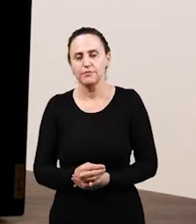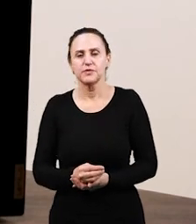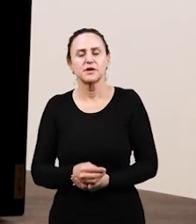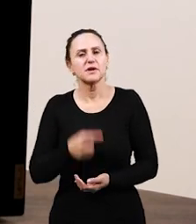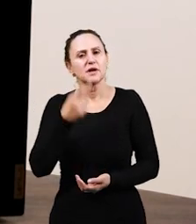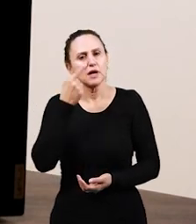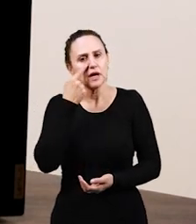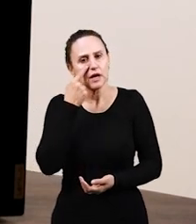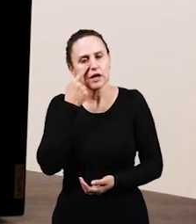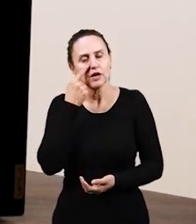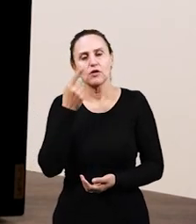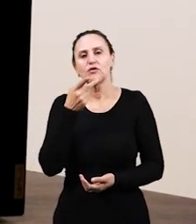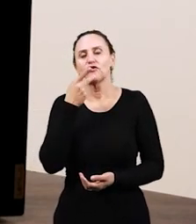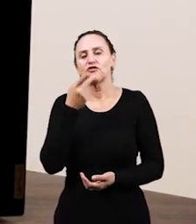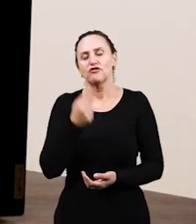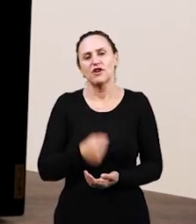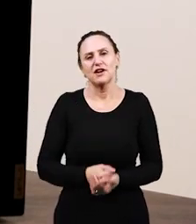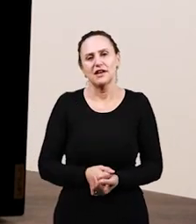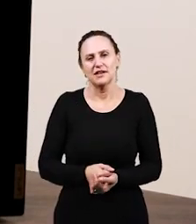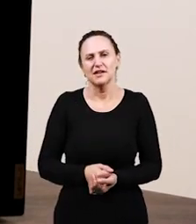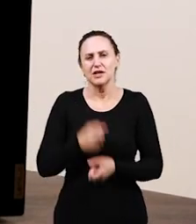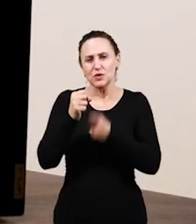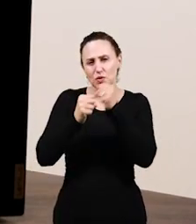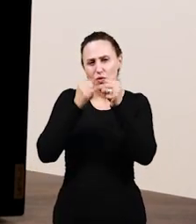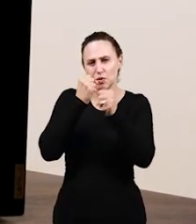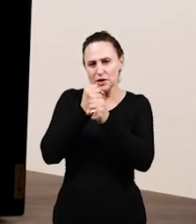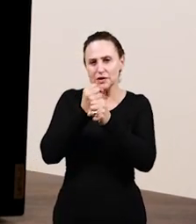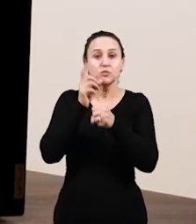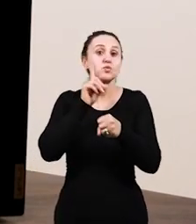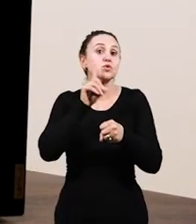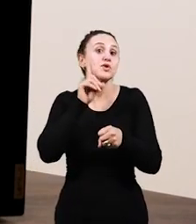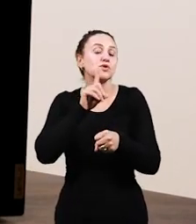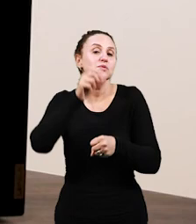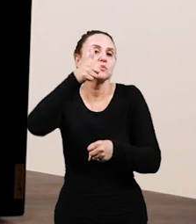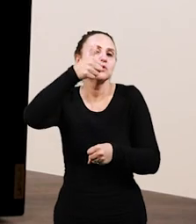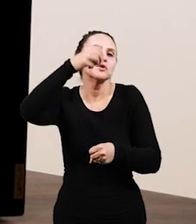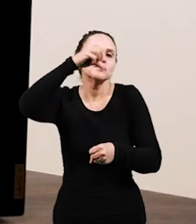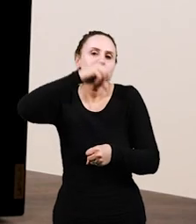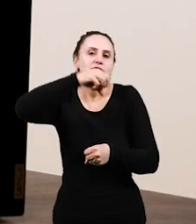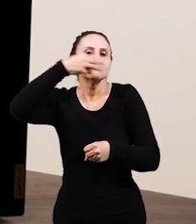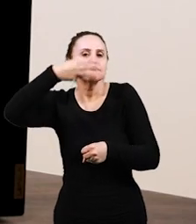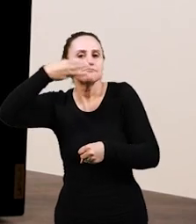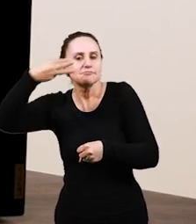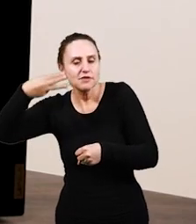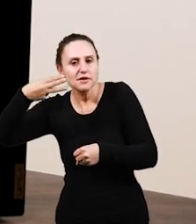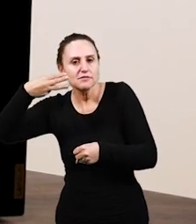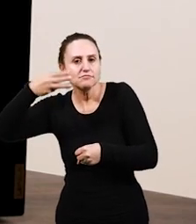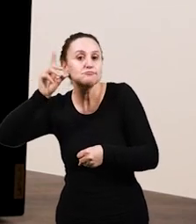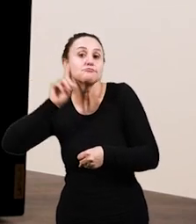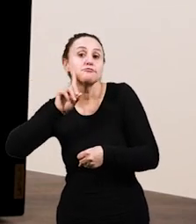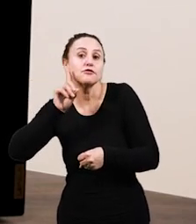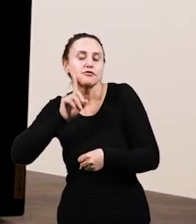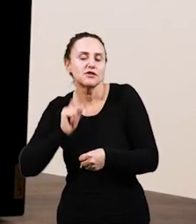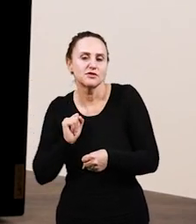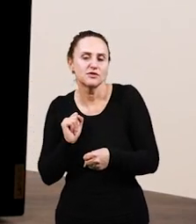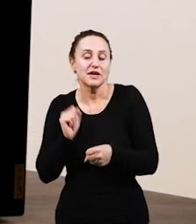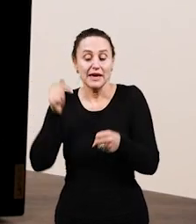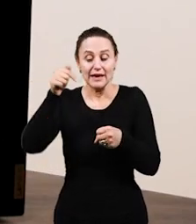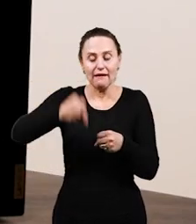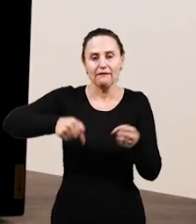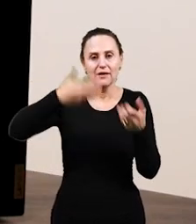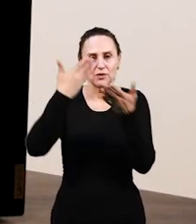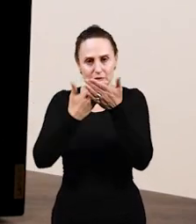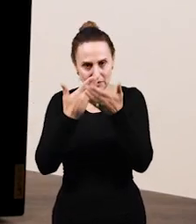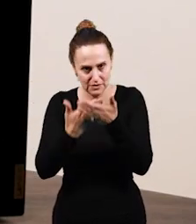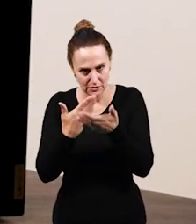vocês viram agora a pouco eu falei Doblo filho de 1933 nos Estados Unidos né e no Brasil esses estudos